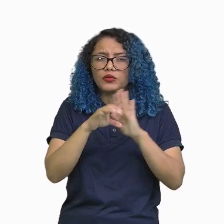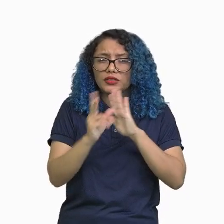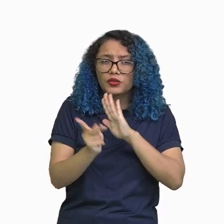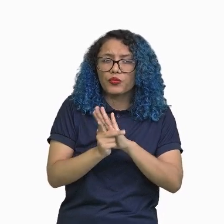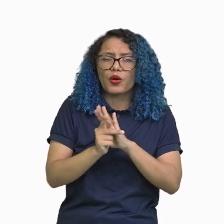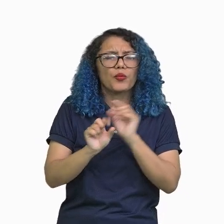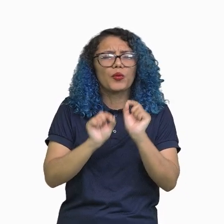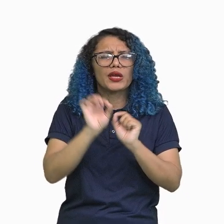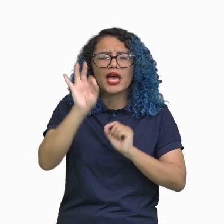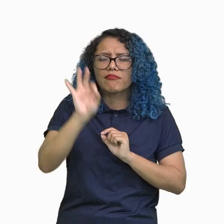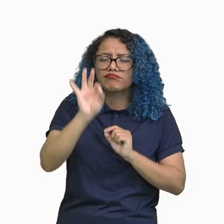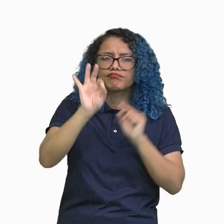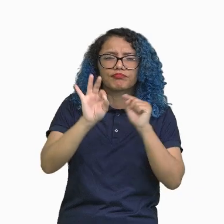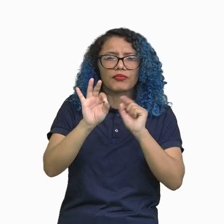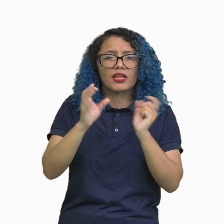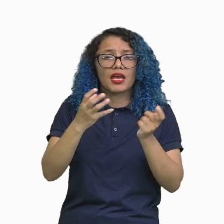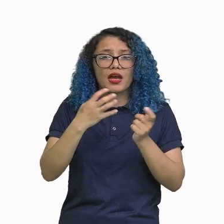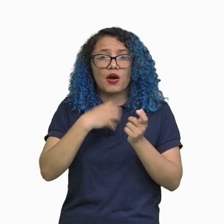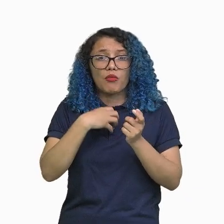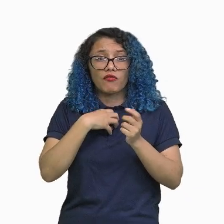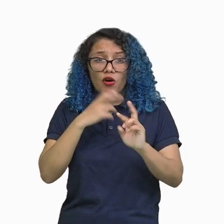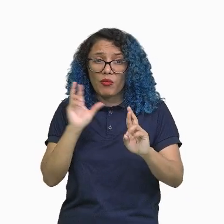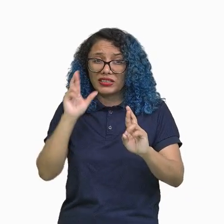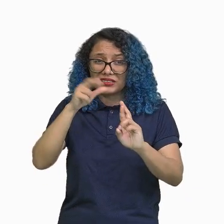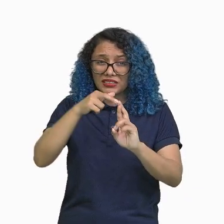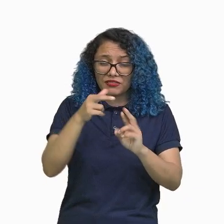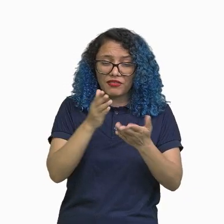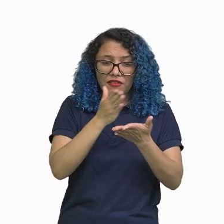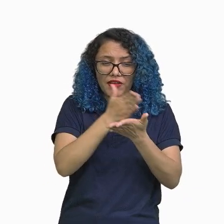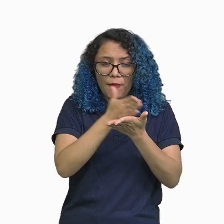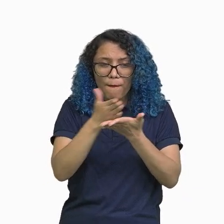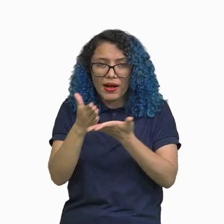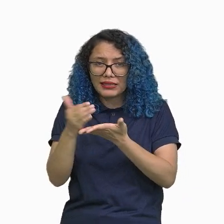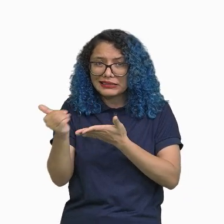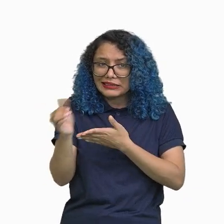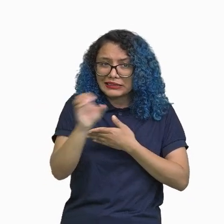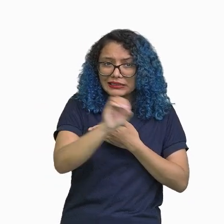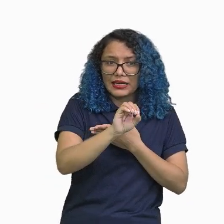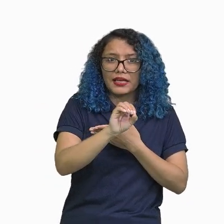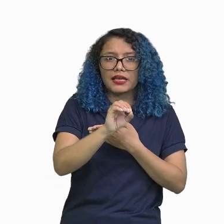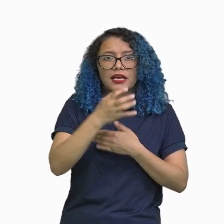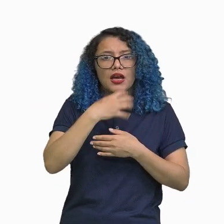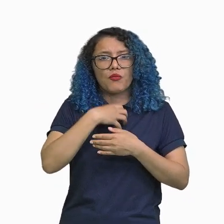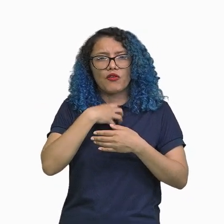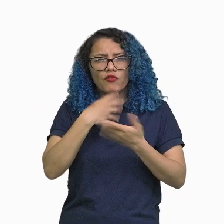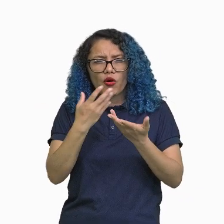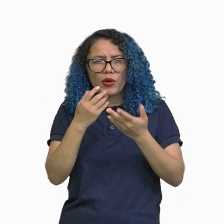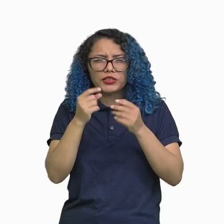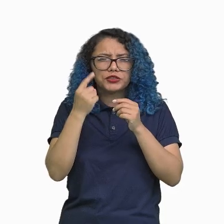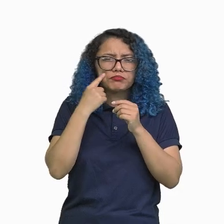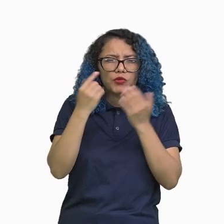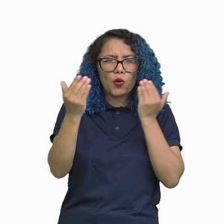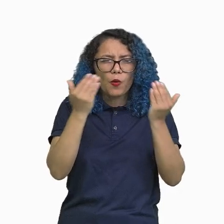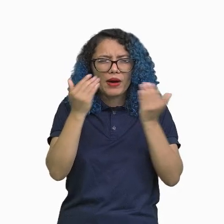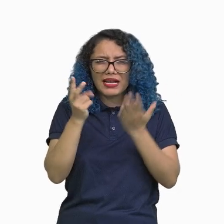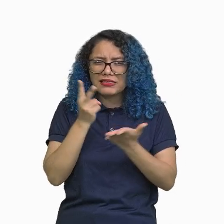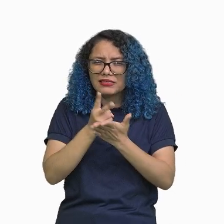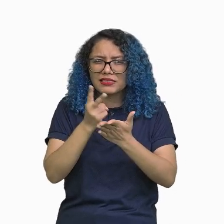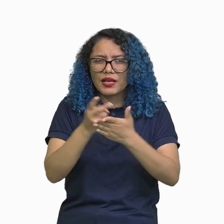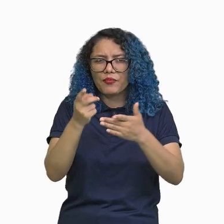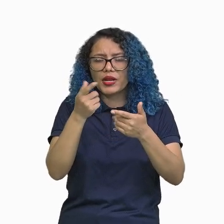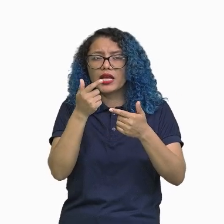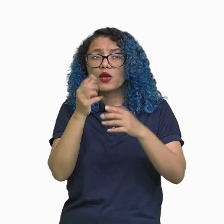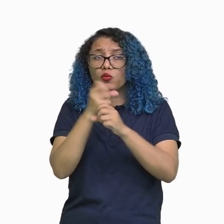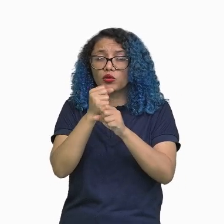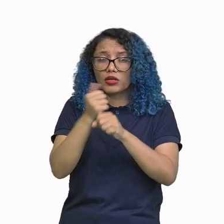uma maneira de falar de uma parte de 100. É um jeito de medir comparando sempre com o total de 100. Então, o